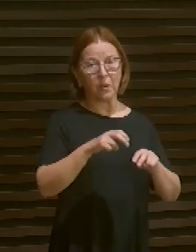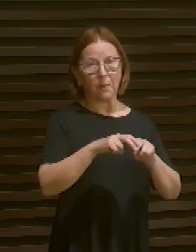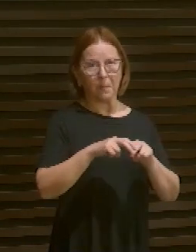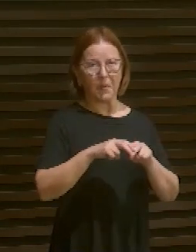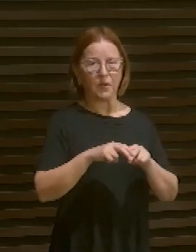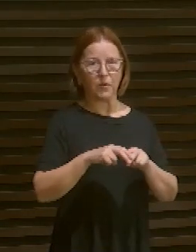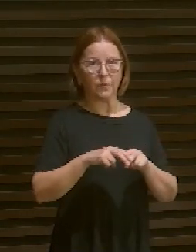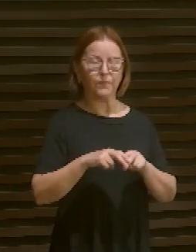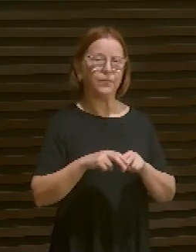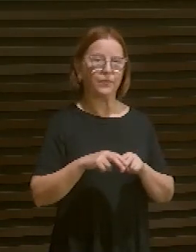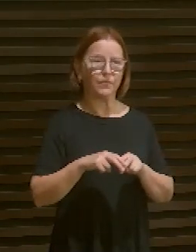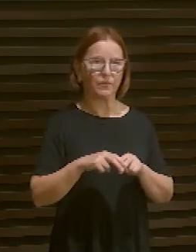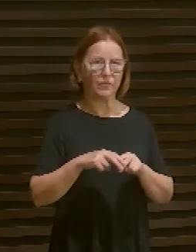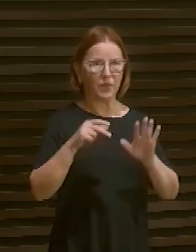Jurei